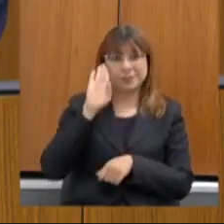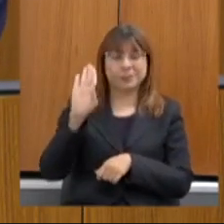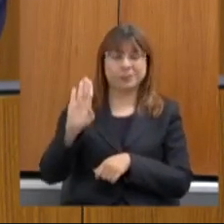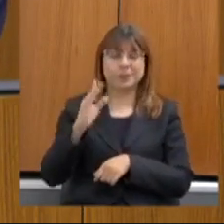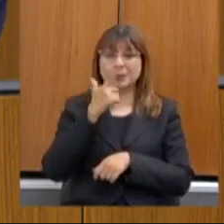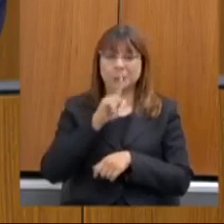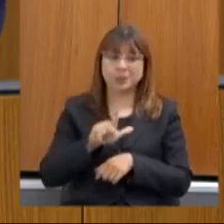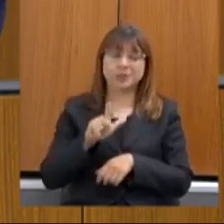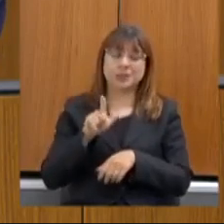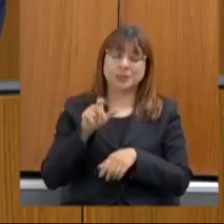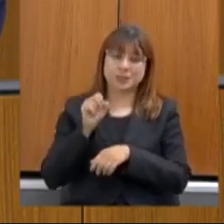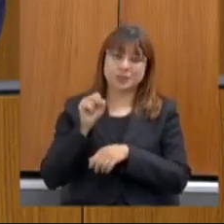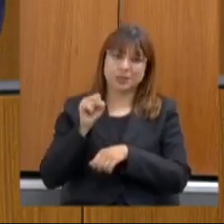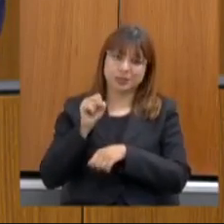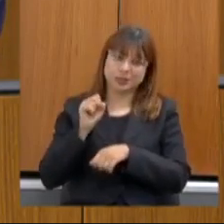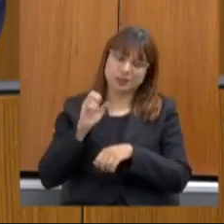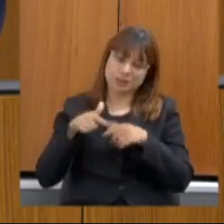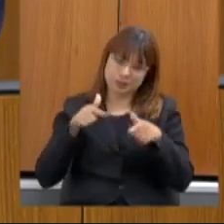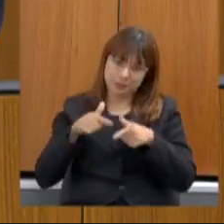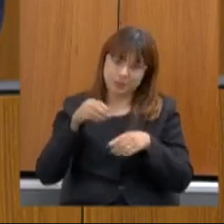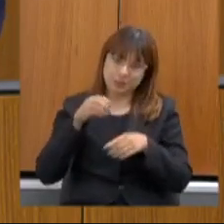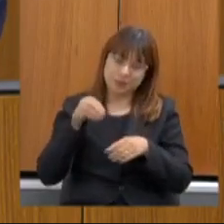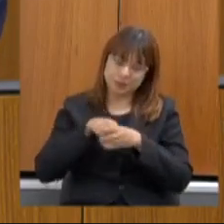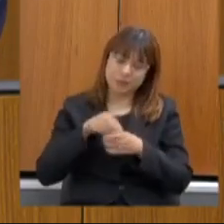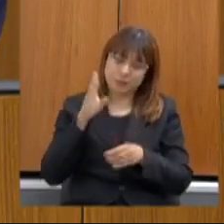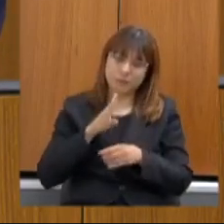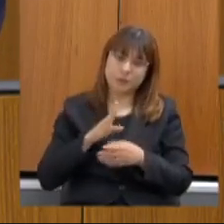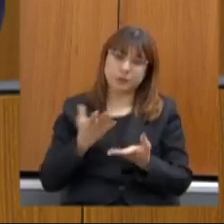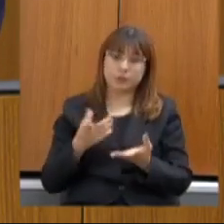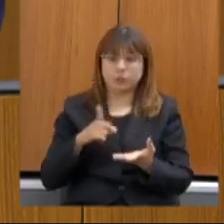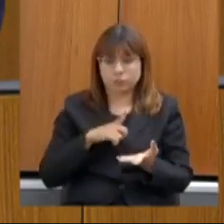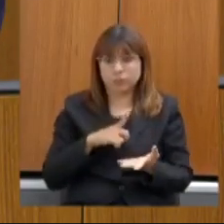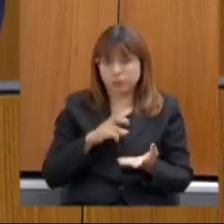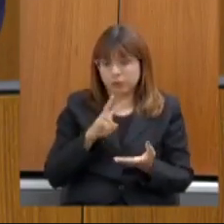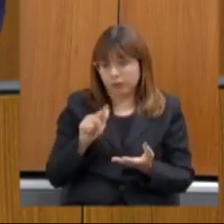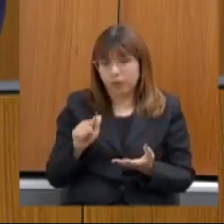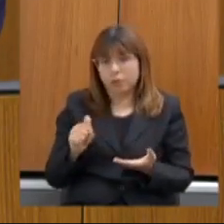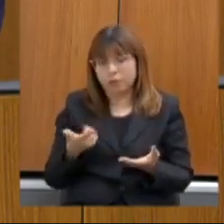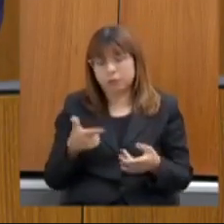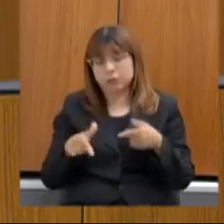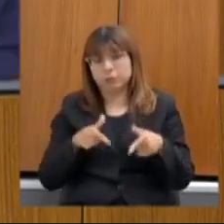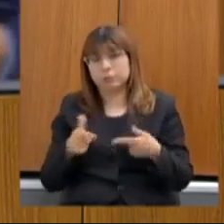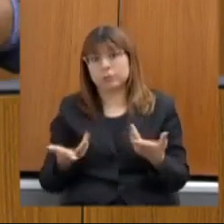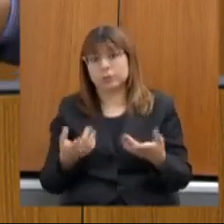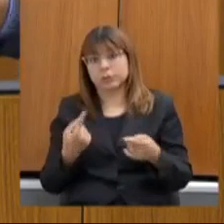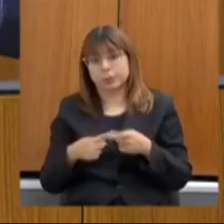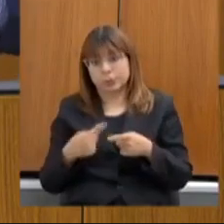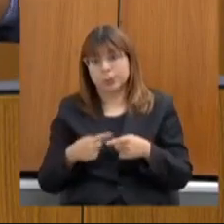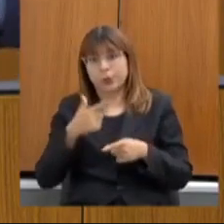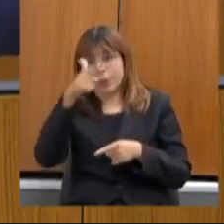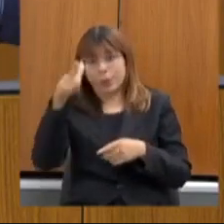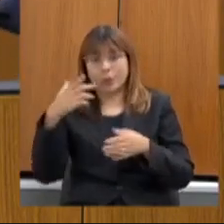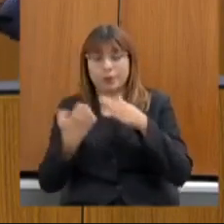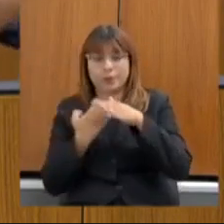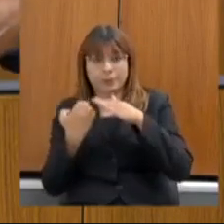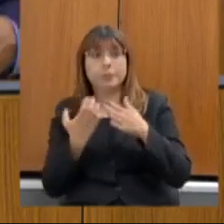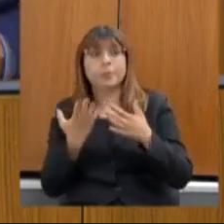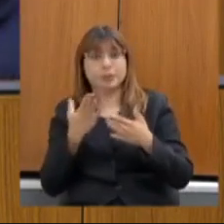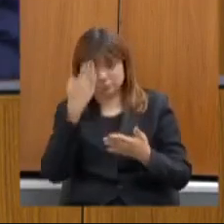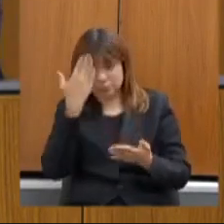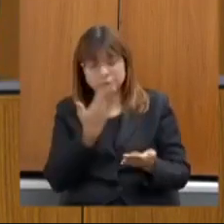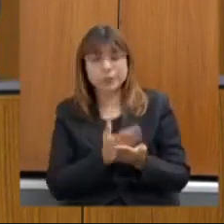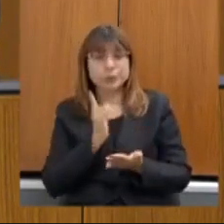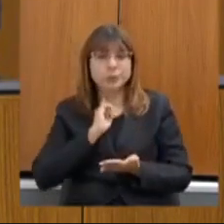atraído investimentos quer dizer o setor privado está acreditando em Minas Gerais tá acreditando no